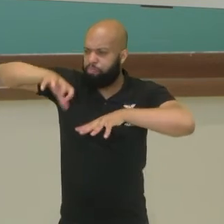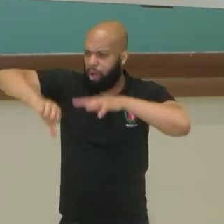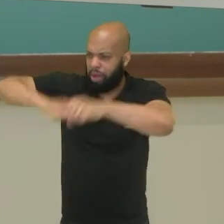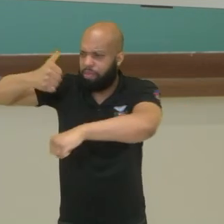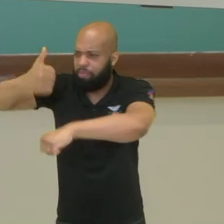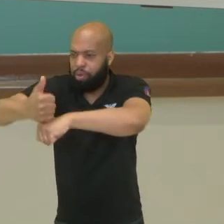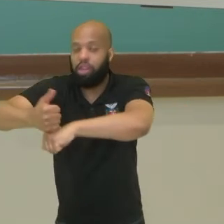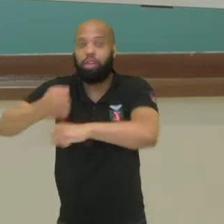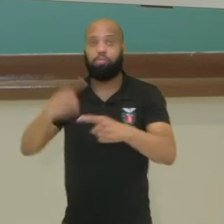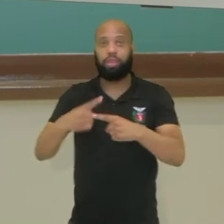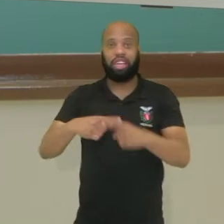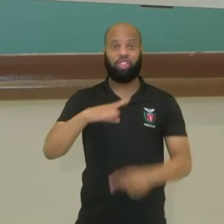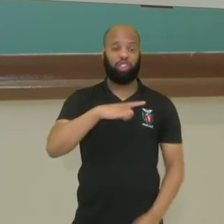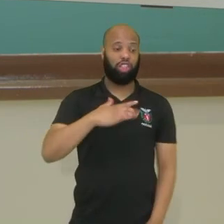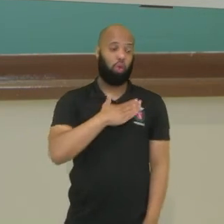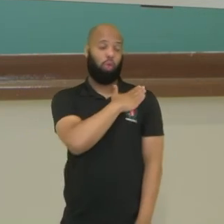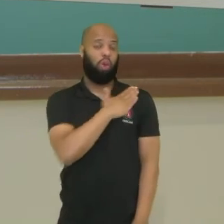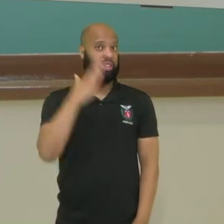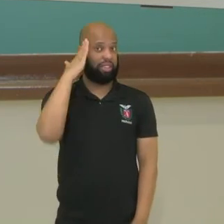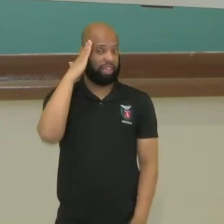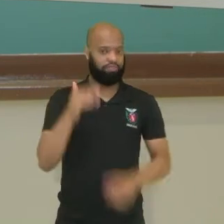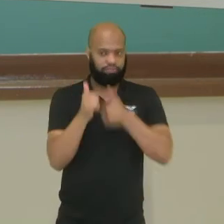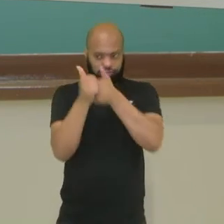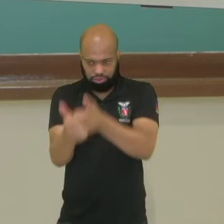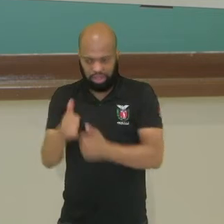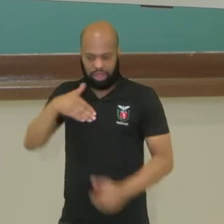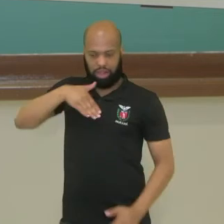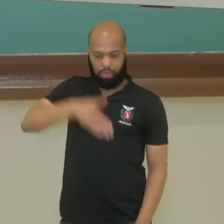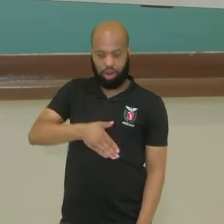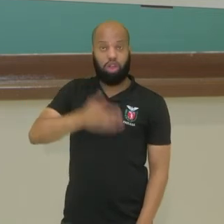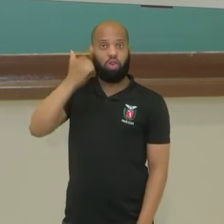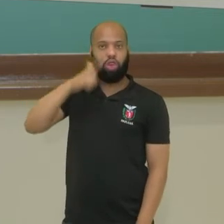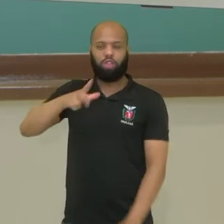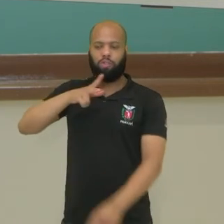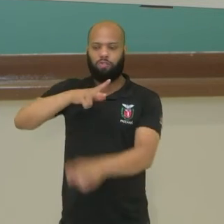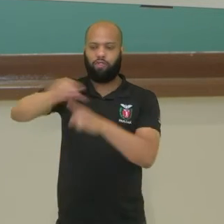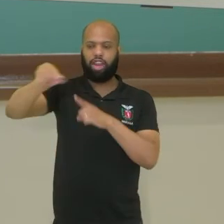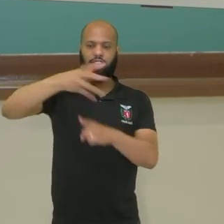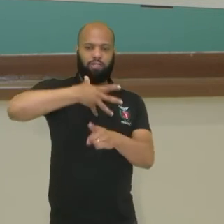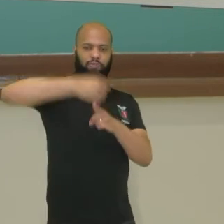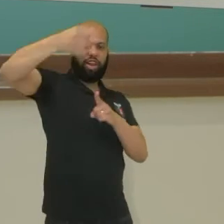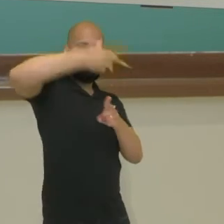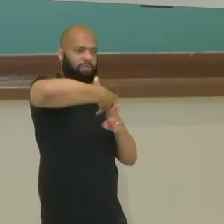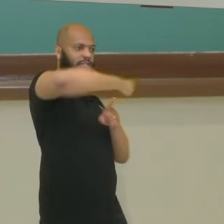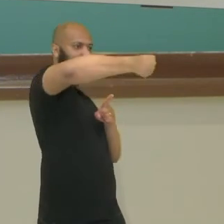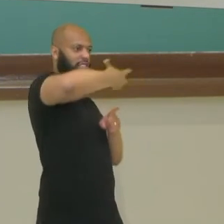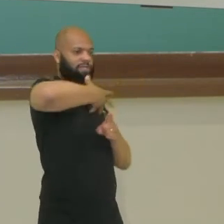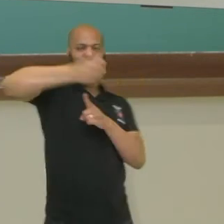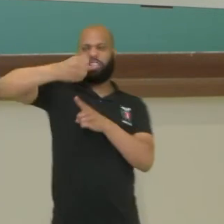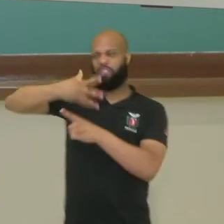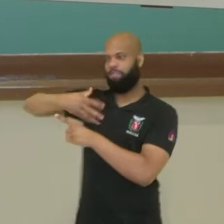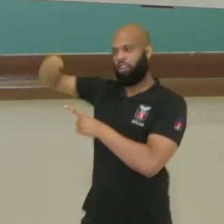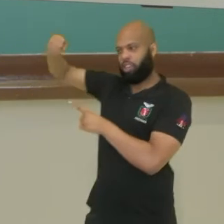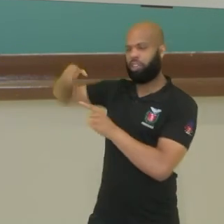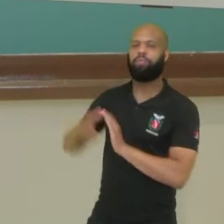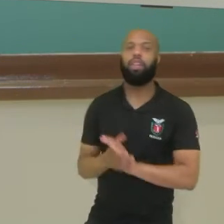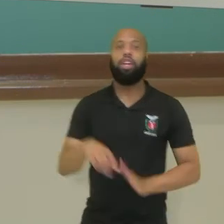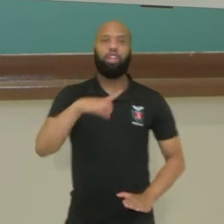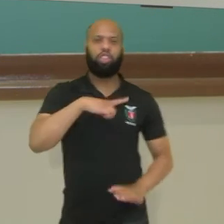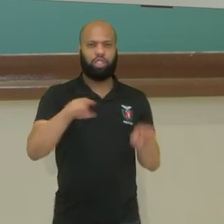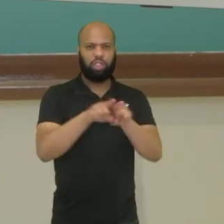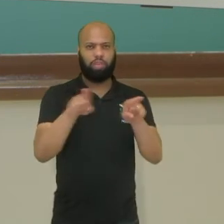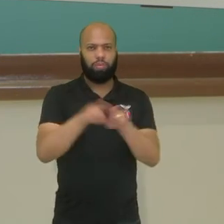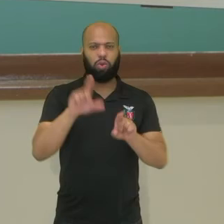o exército napoleônico venceu vários inimigos, né? E inimigos numerosos e tão bem armados